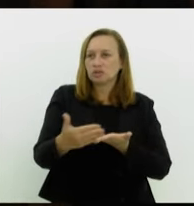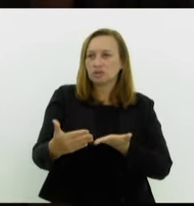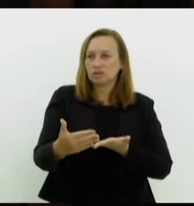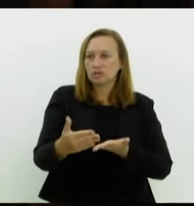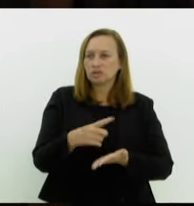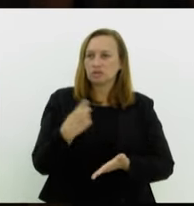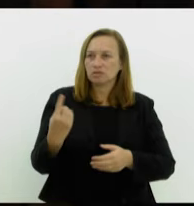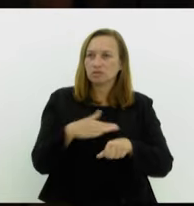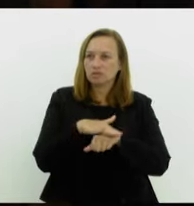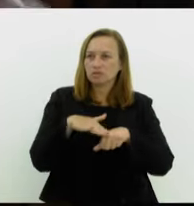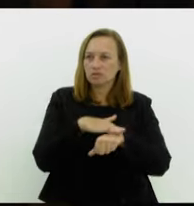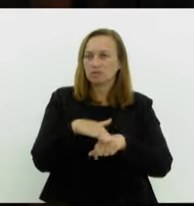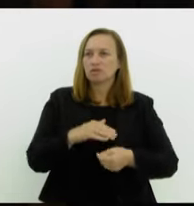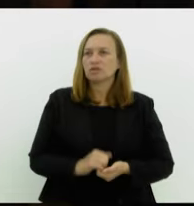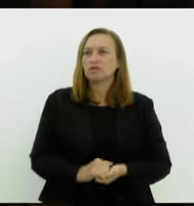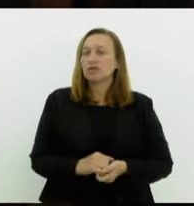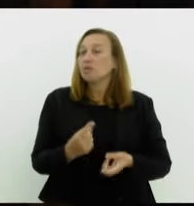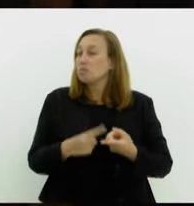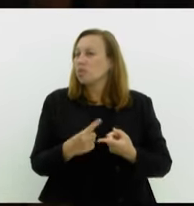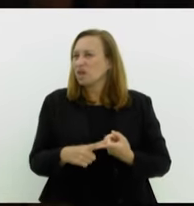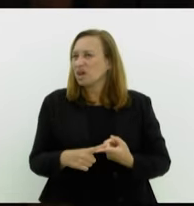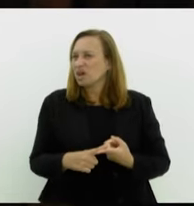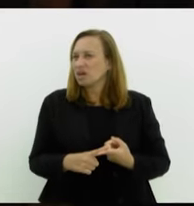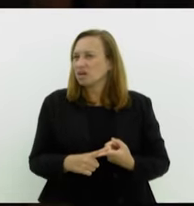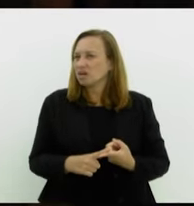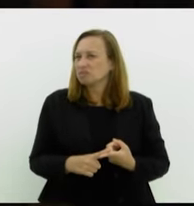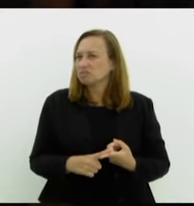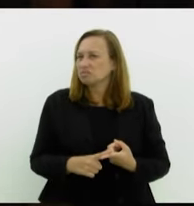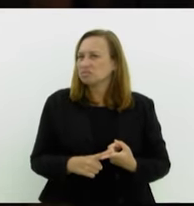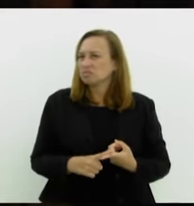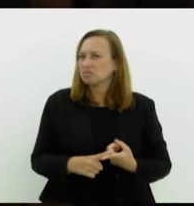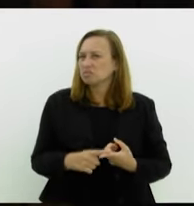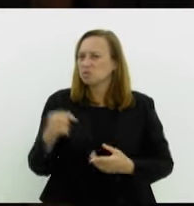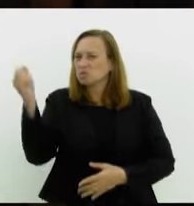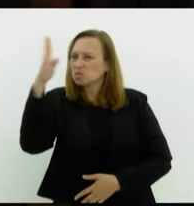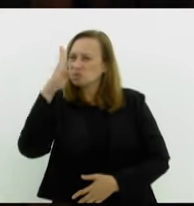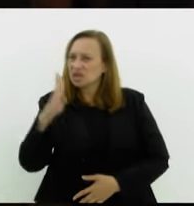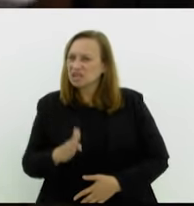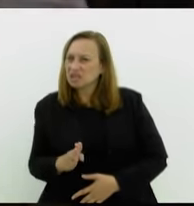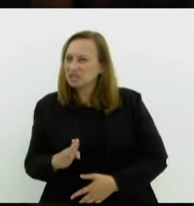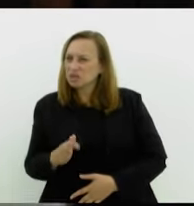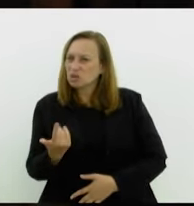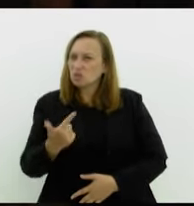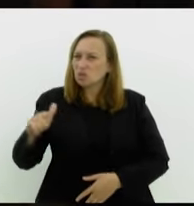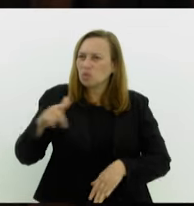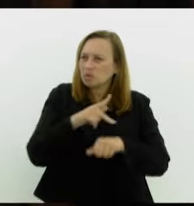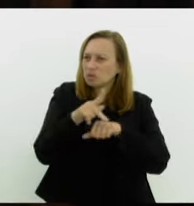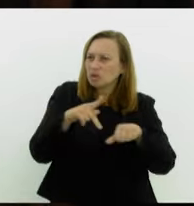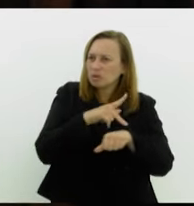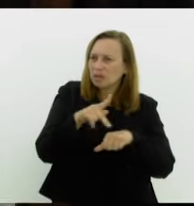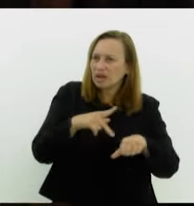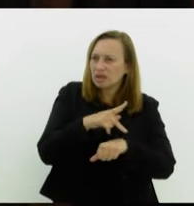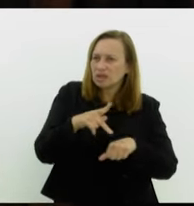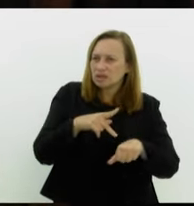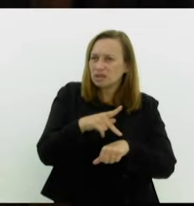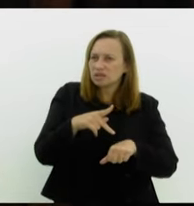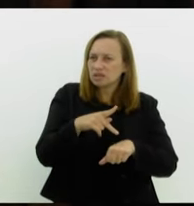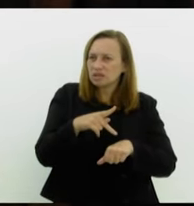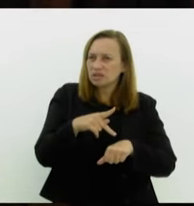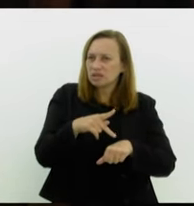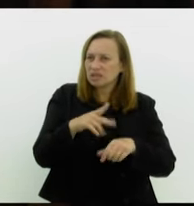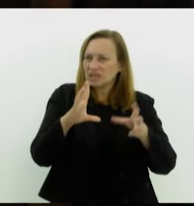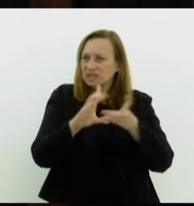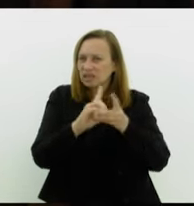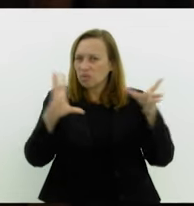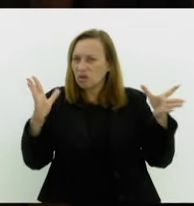nossa conversa porque a gente não exerce no Brasil em nenhum grande país nenhuma grande nação mais a gente não exerce a